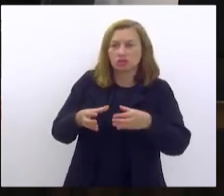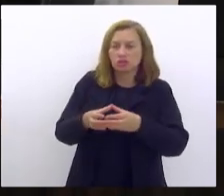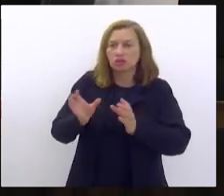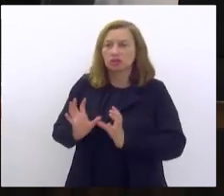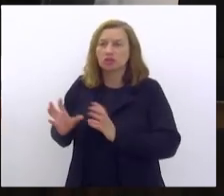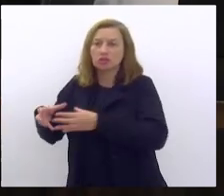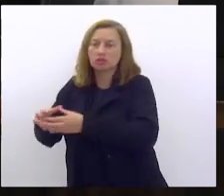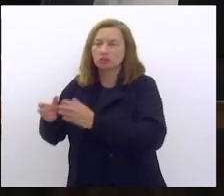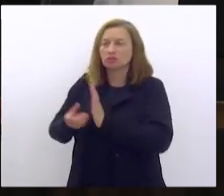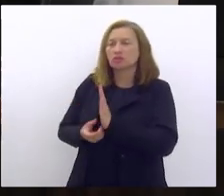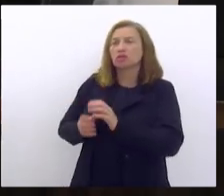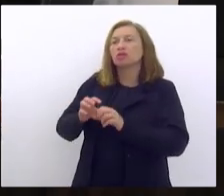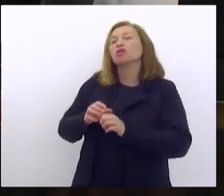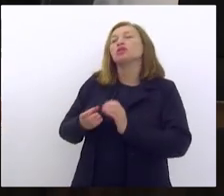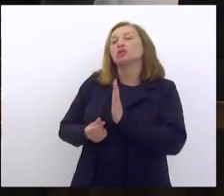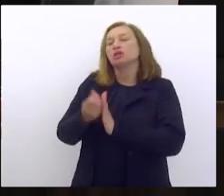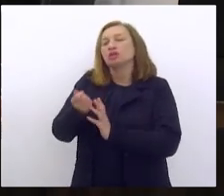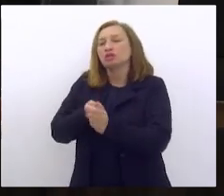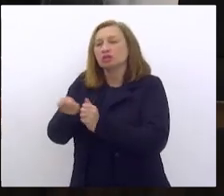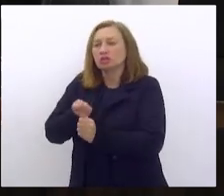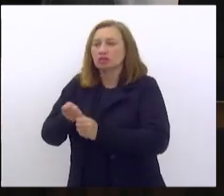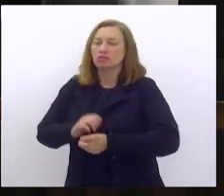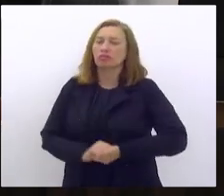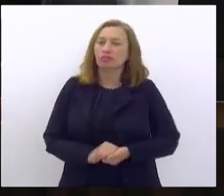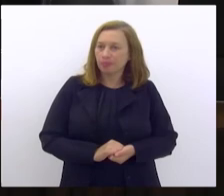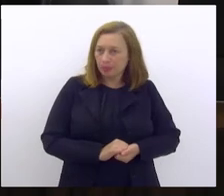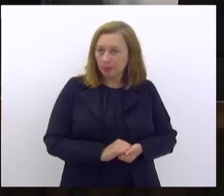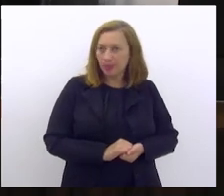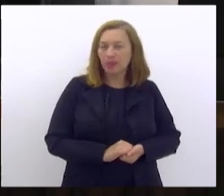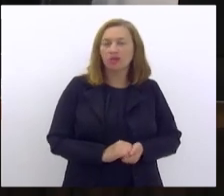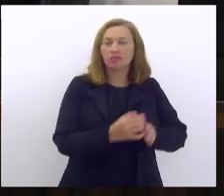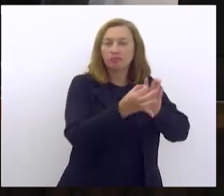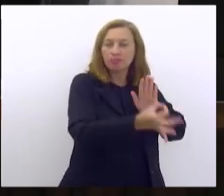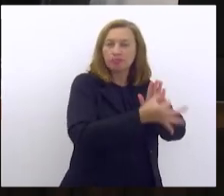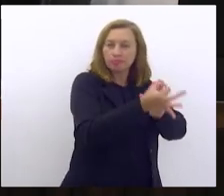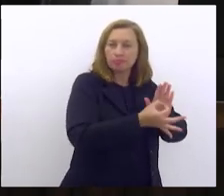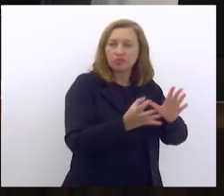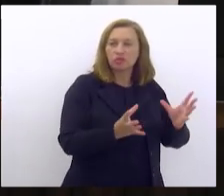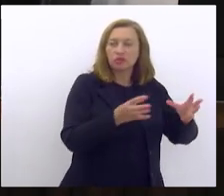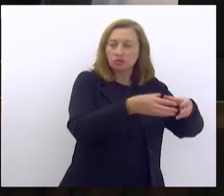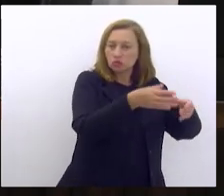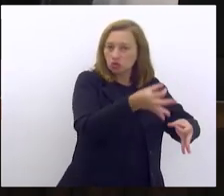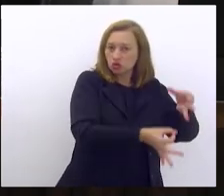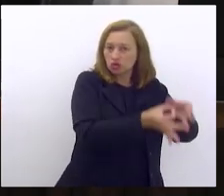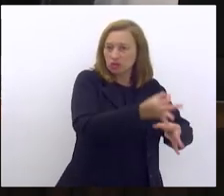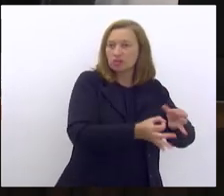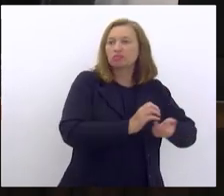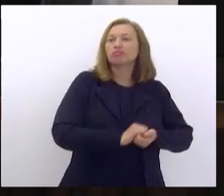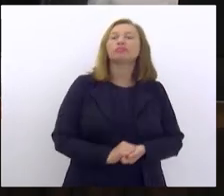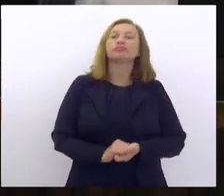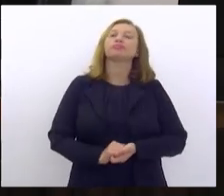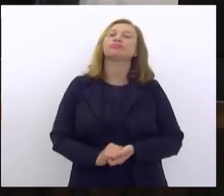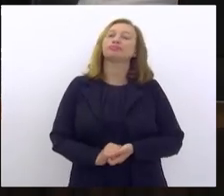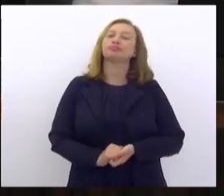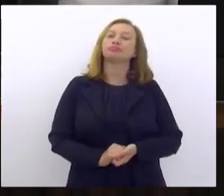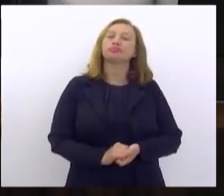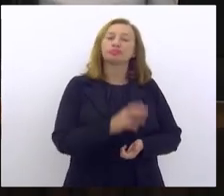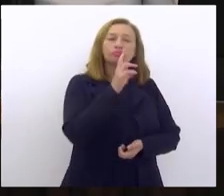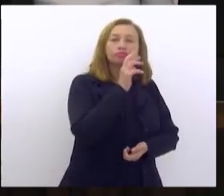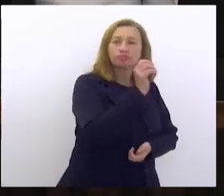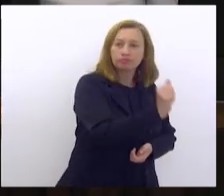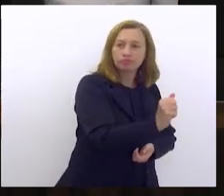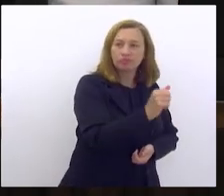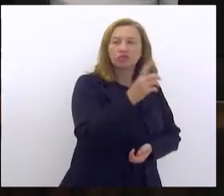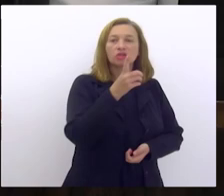Orçamento, Finanças, Fiscalização e Controle. Os pareceres da Constituição e Justiça, Rodrigo